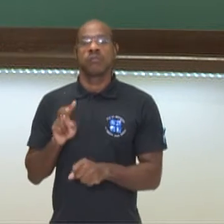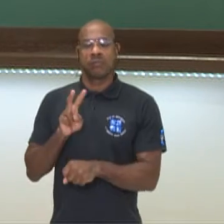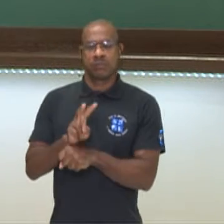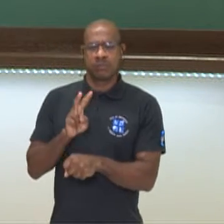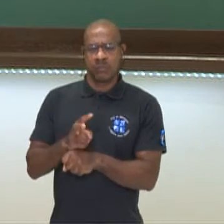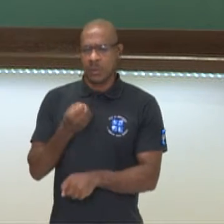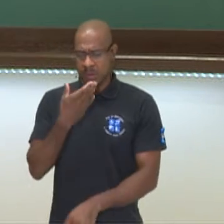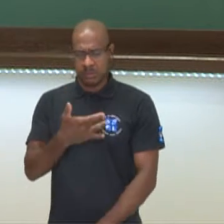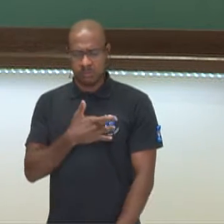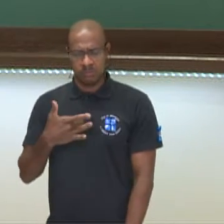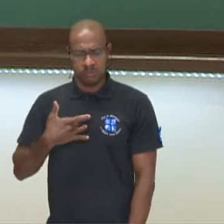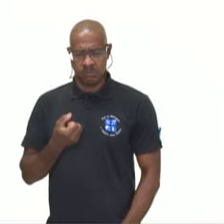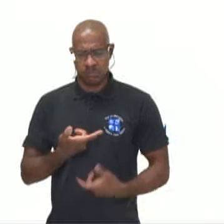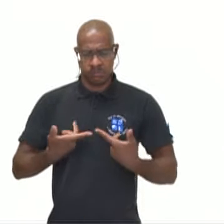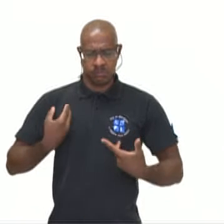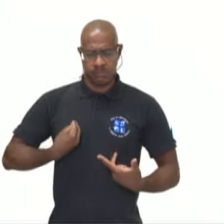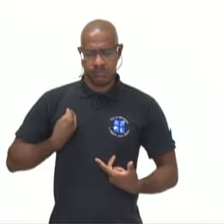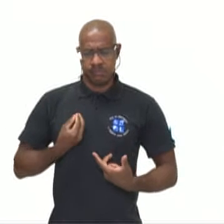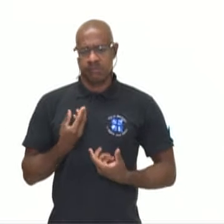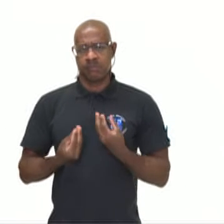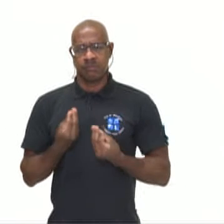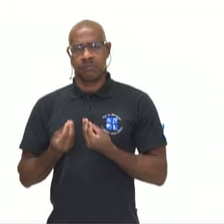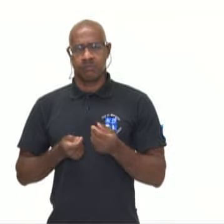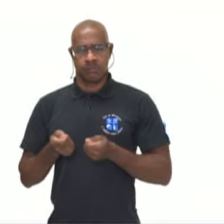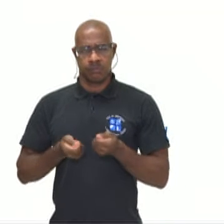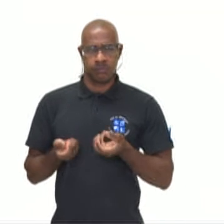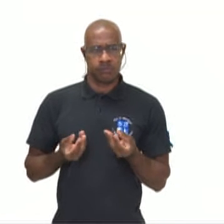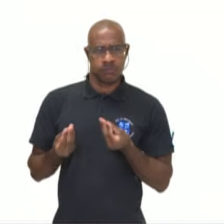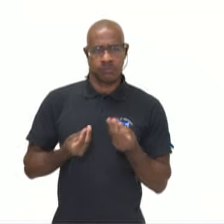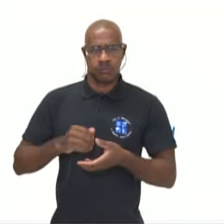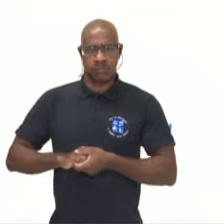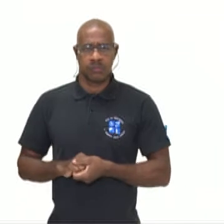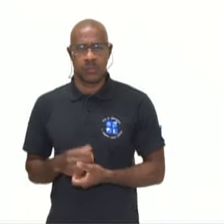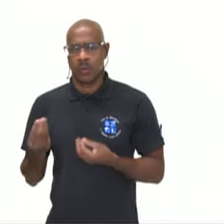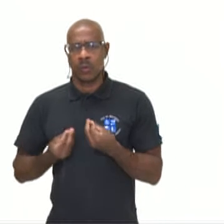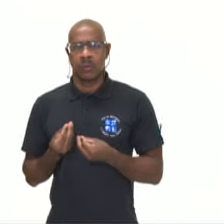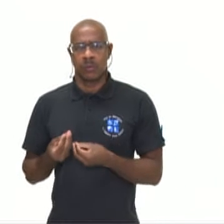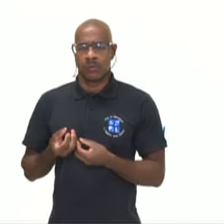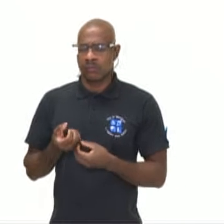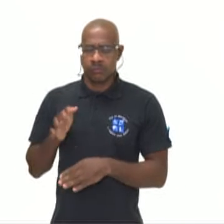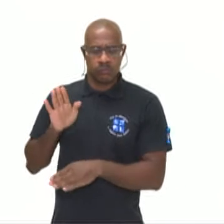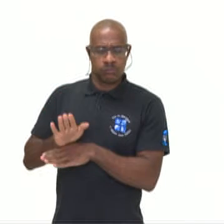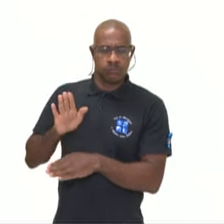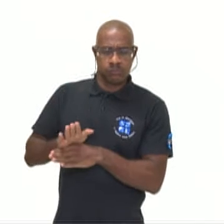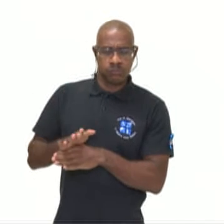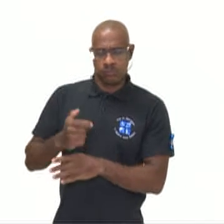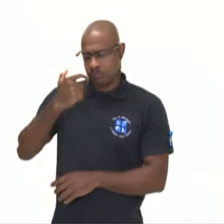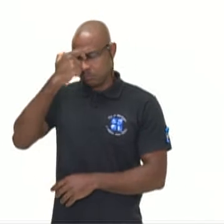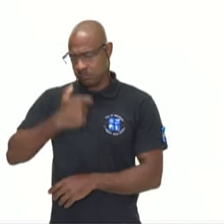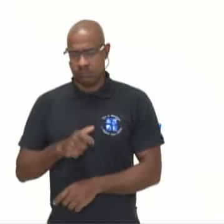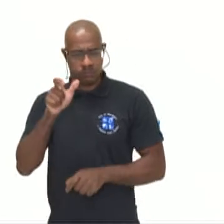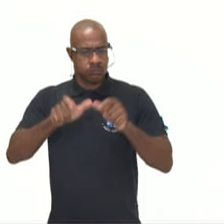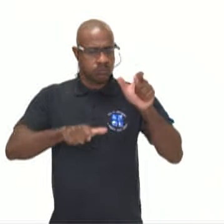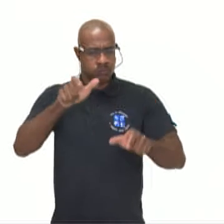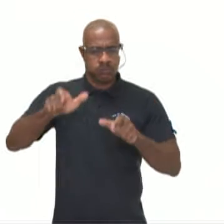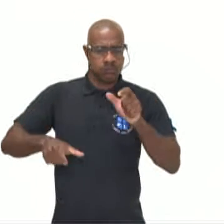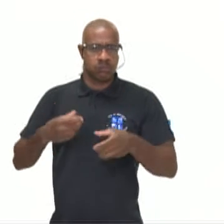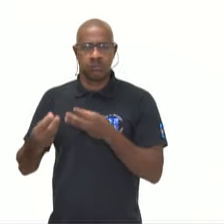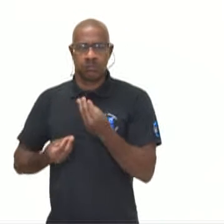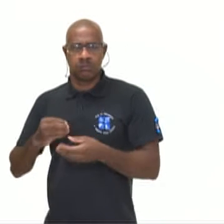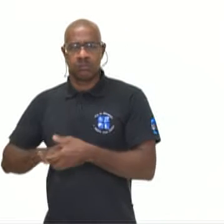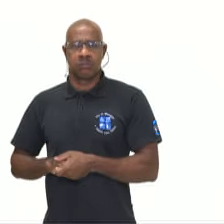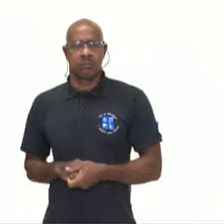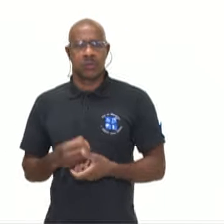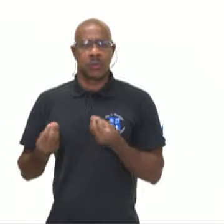população? Como promover o bem-estar dos cidadãos? Vamos tentar, então, compreender através desse